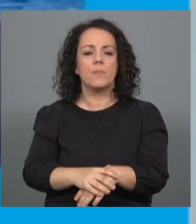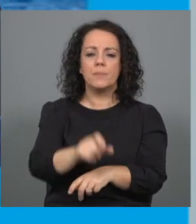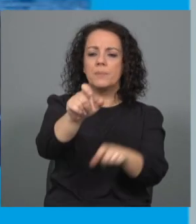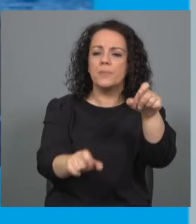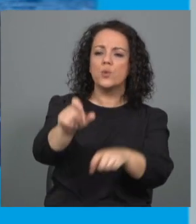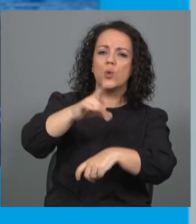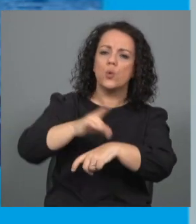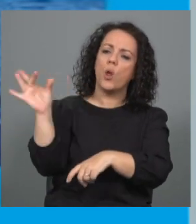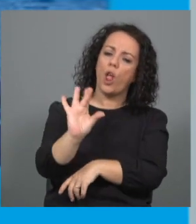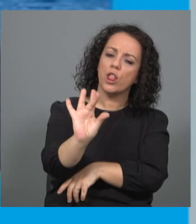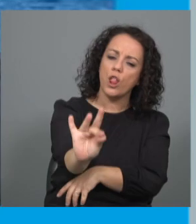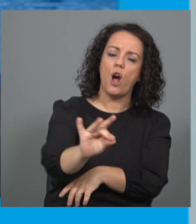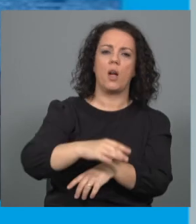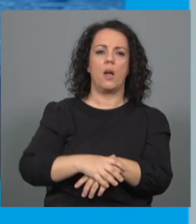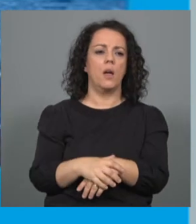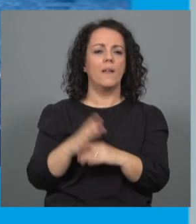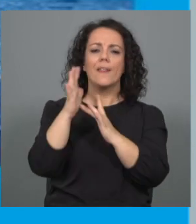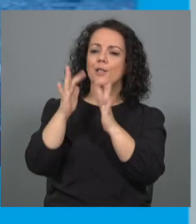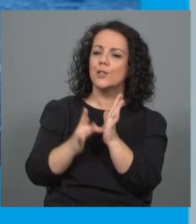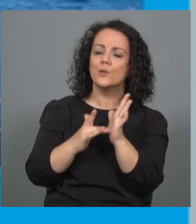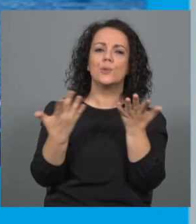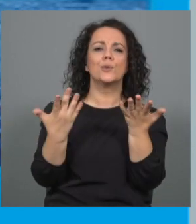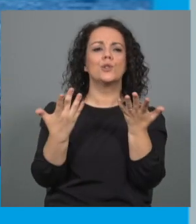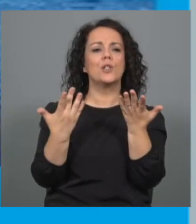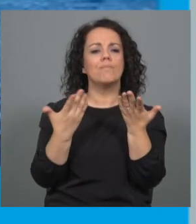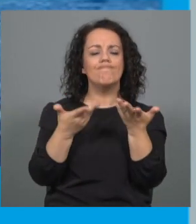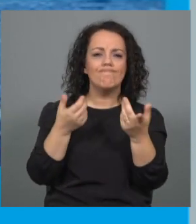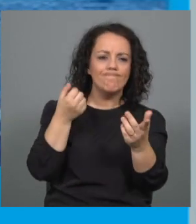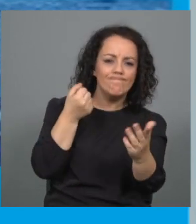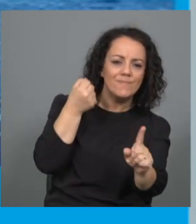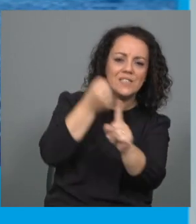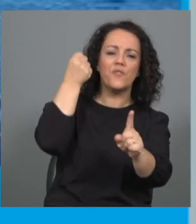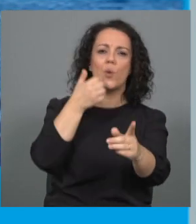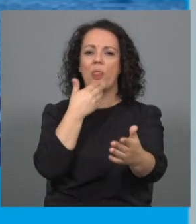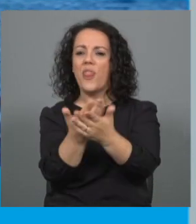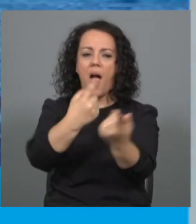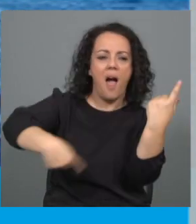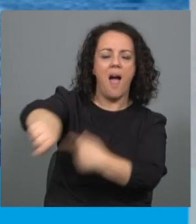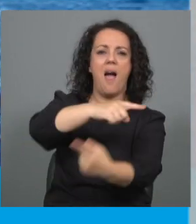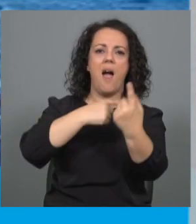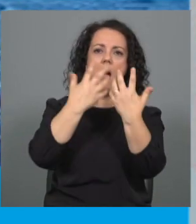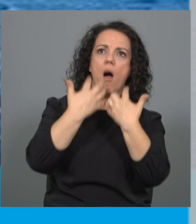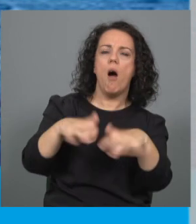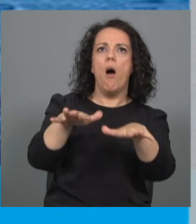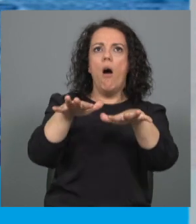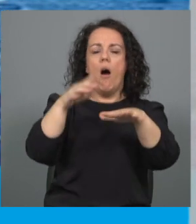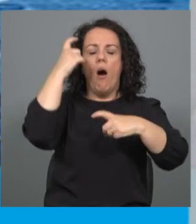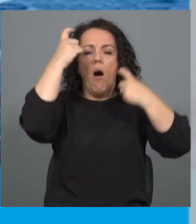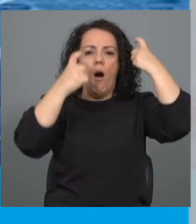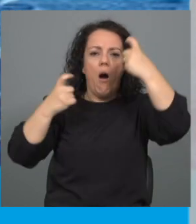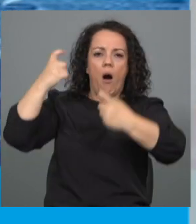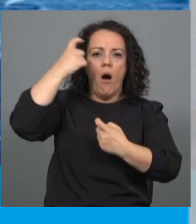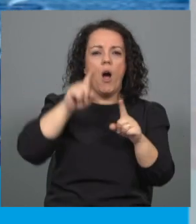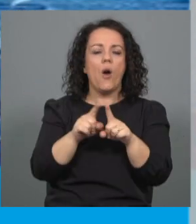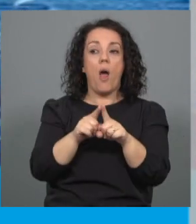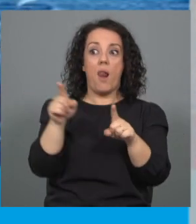doentes, um Jesus que interpela e que desafia os seus auditórios. Portanto, diremos que o